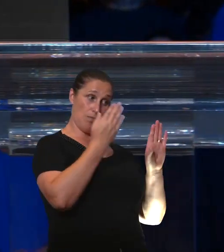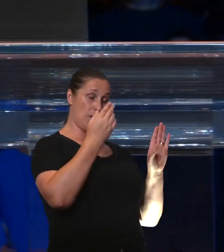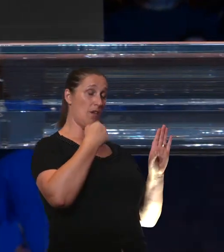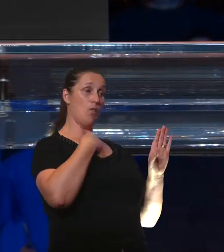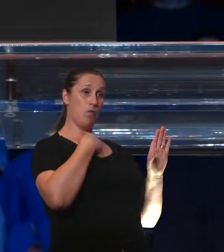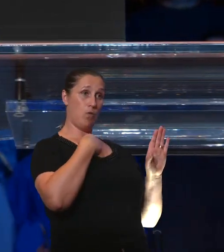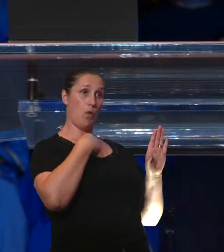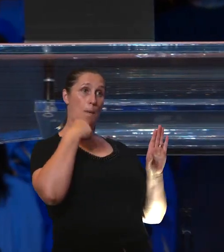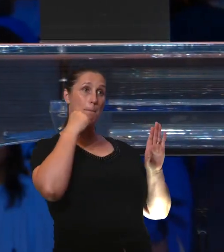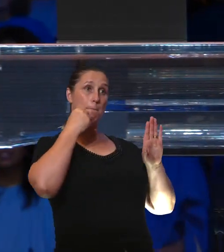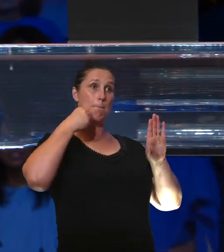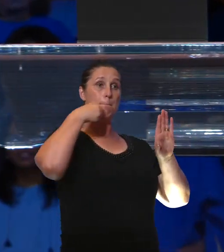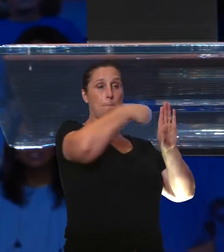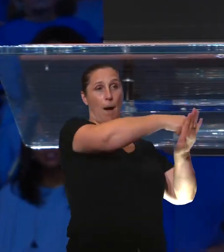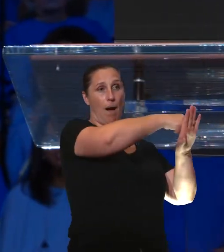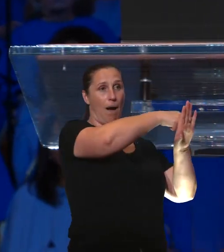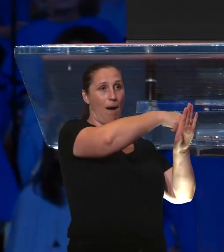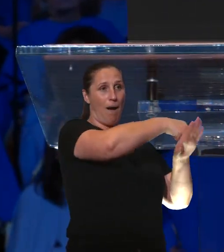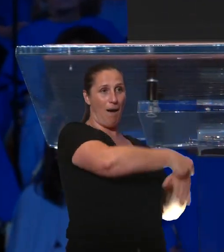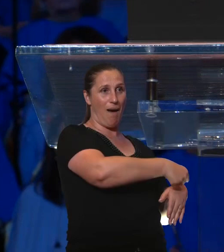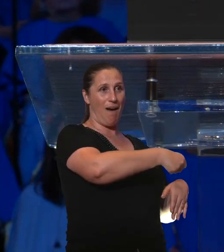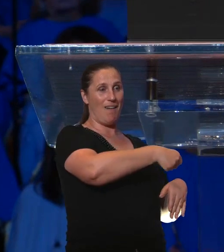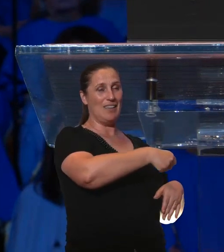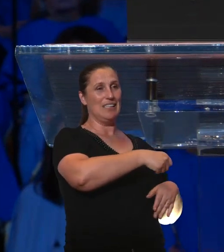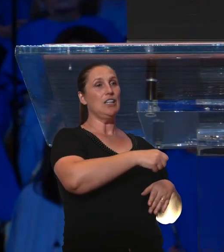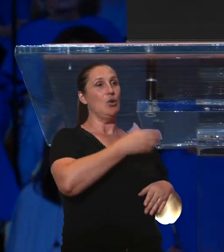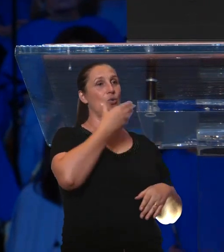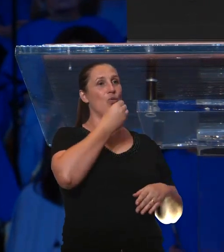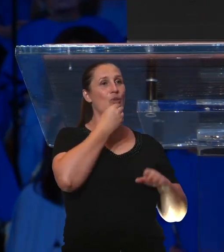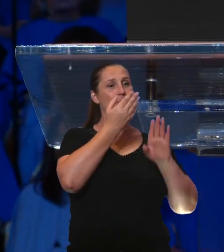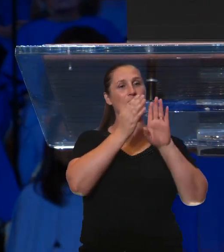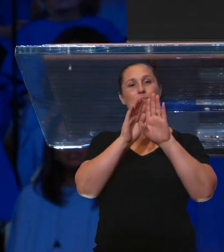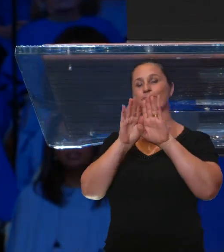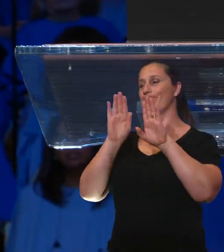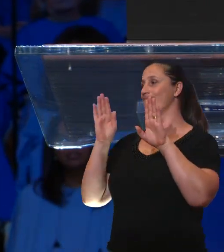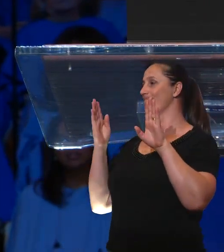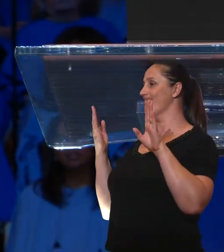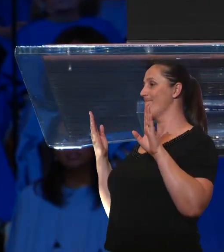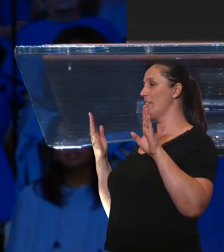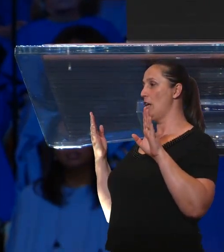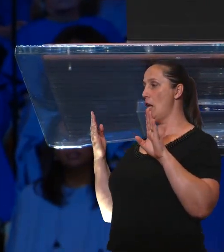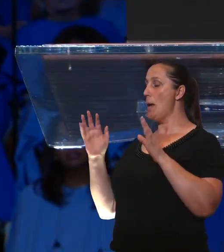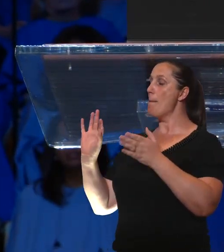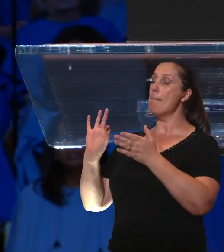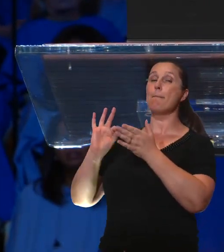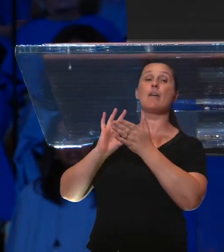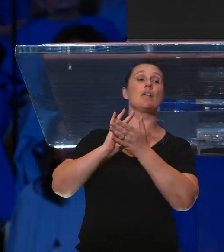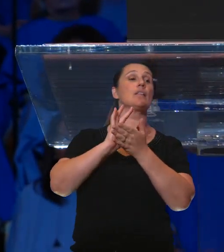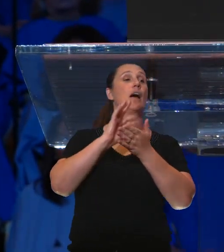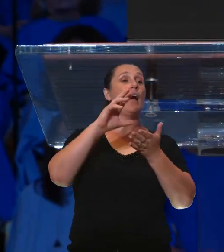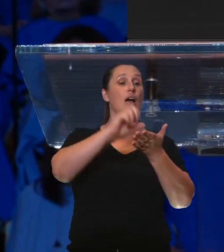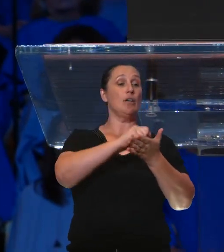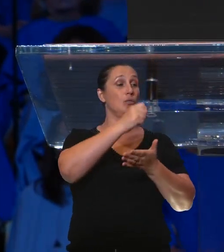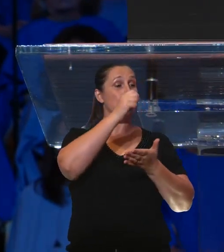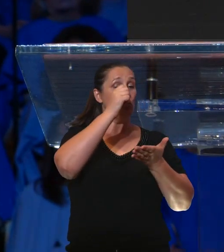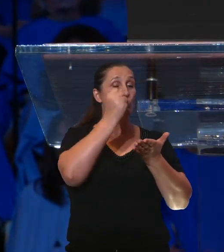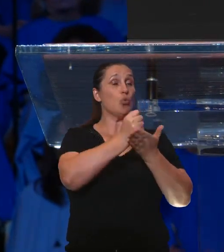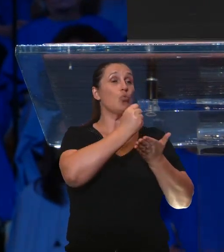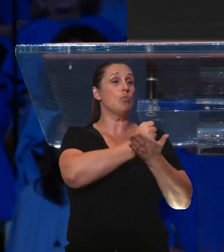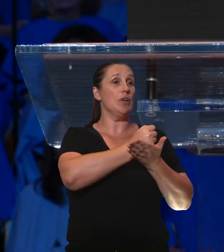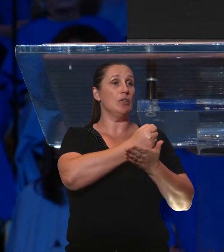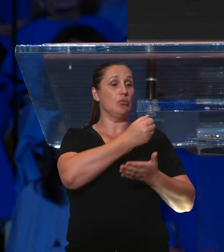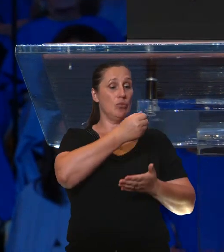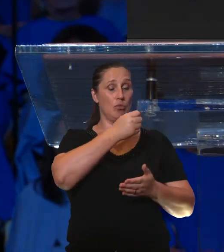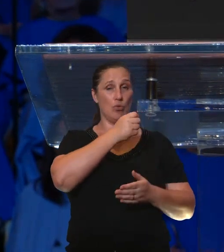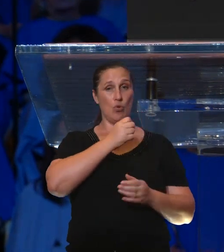estou com a palavra de Deus aqui para você. Ele abriu todo sem graça. Eu falei: me dá a escritura desse apartamento. Deus tem uma palavra para